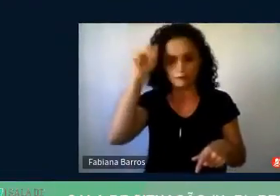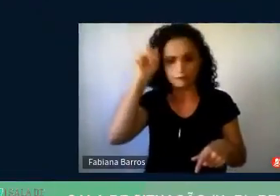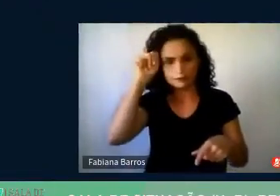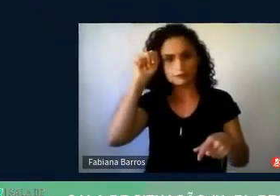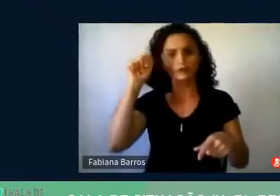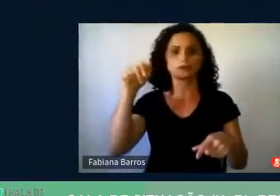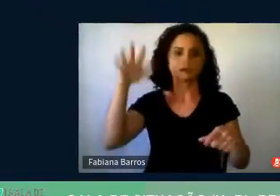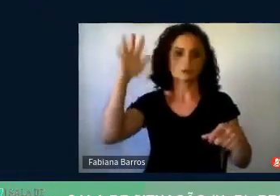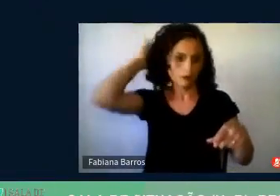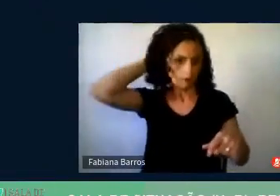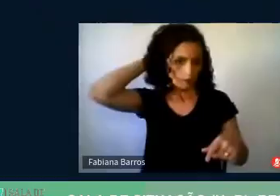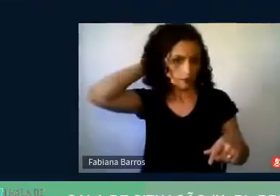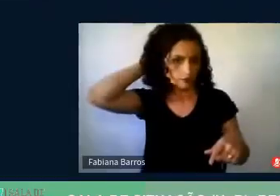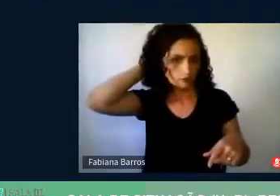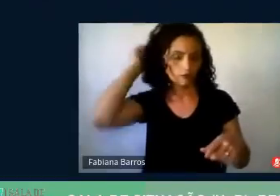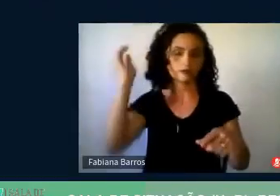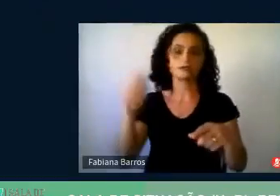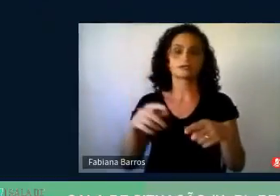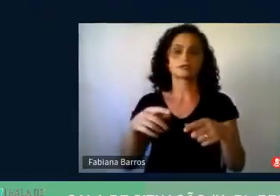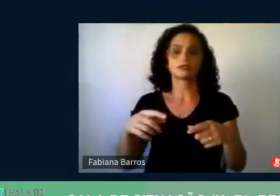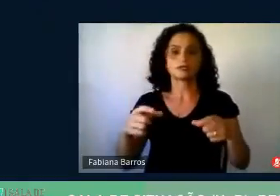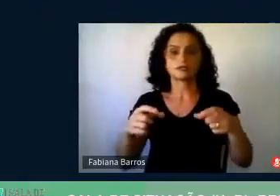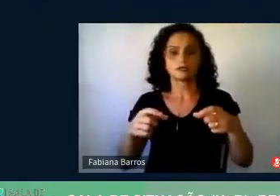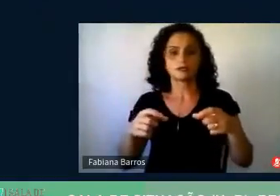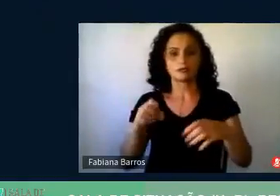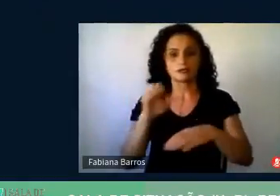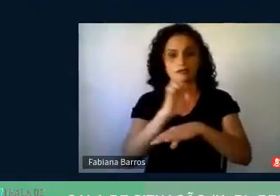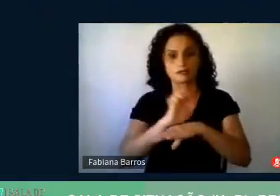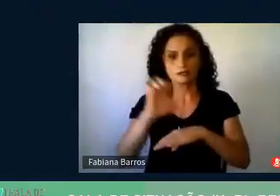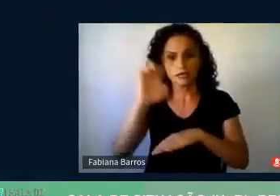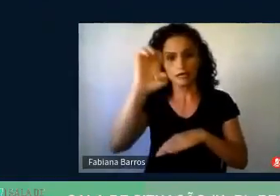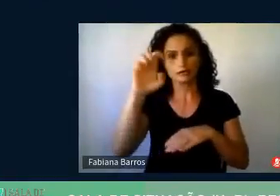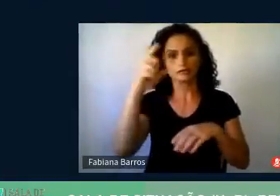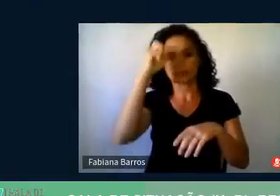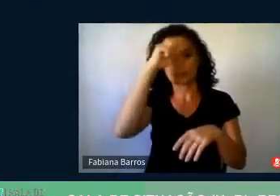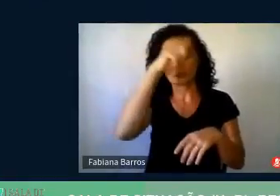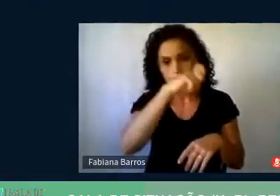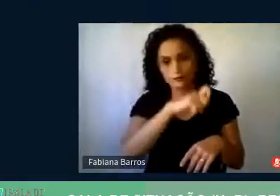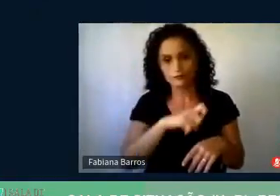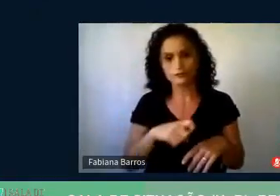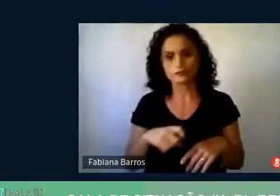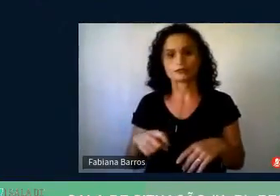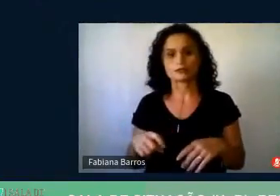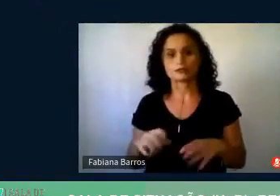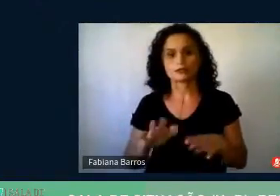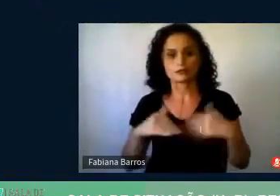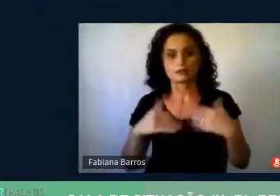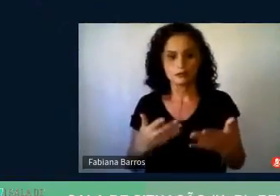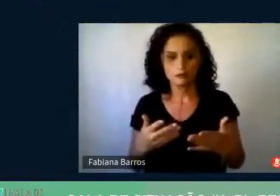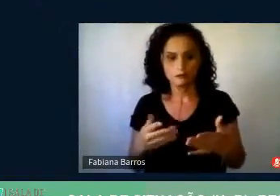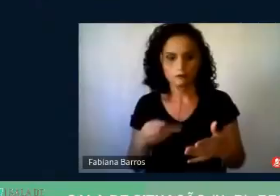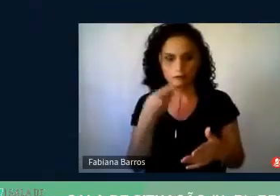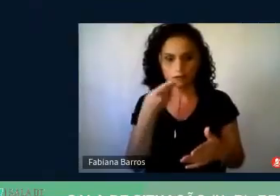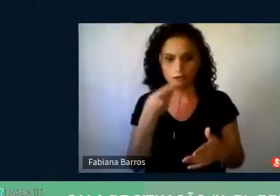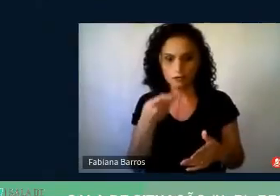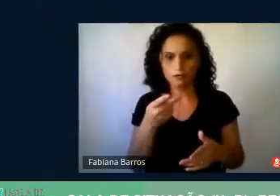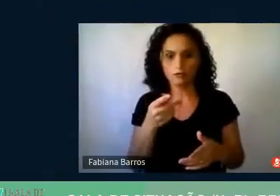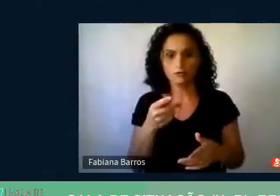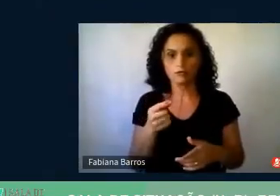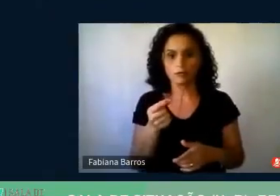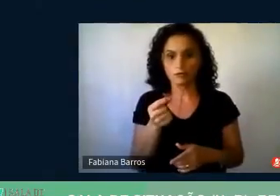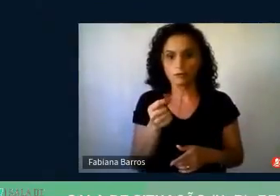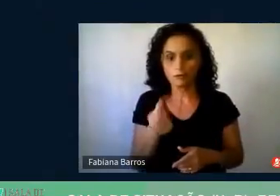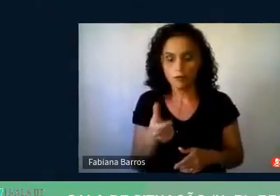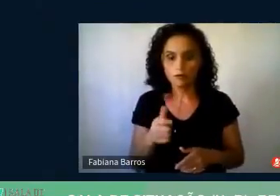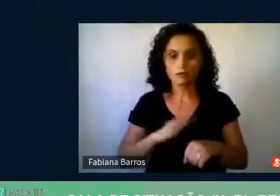vigilância. Nós temos apoiado também territórios indígenas e territórios de fronteira. Vou falar um pouquinho mais disso ali na frente, né? Mas só para vocês terem ideia do que a